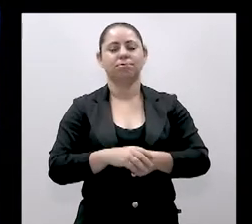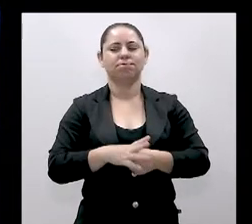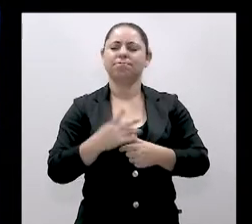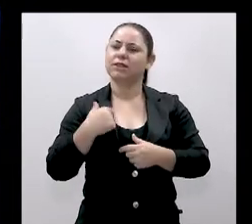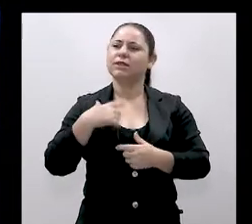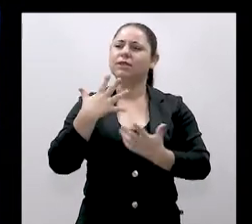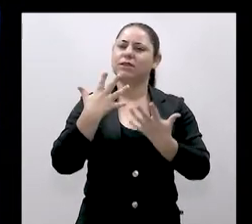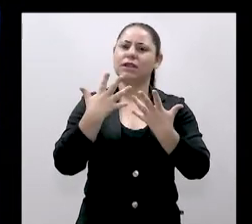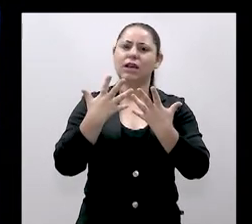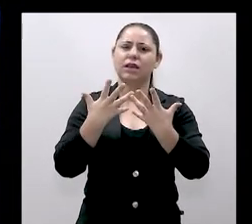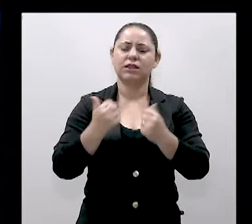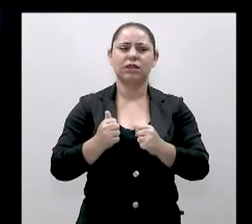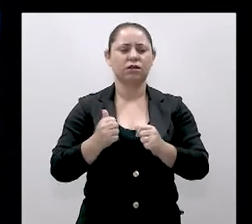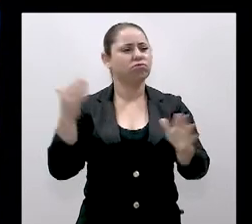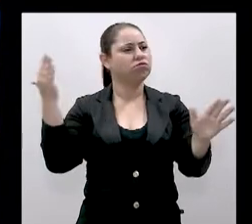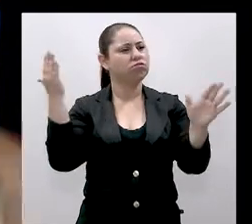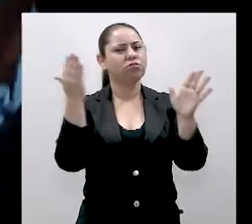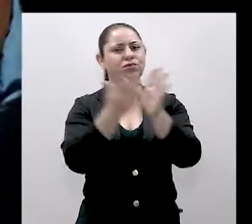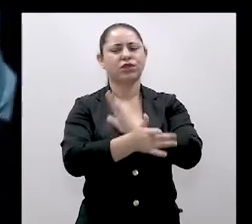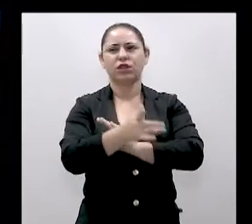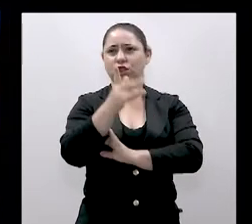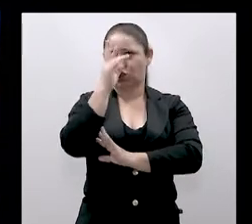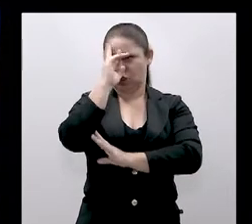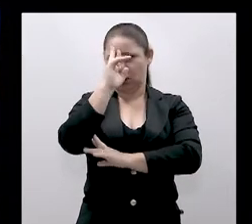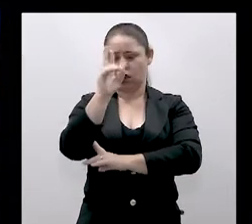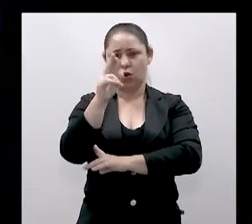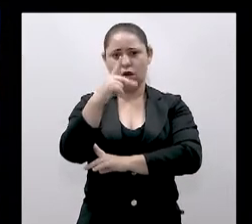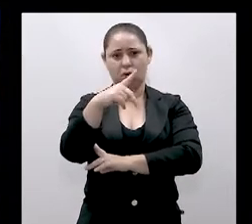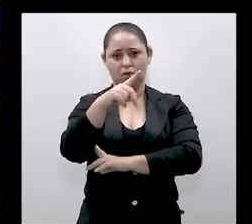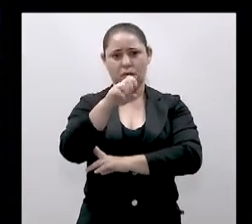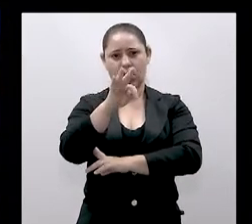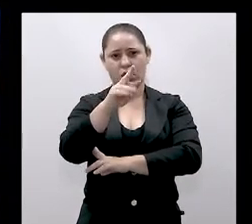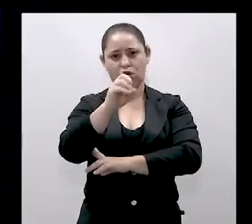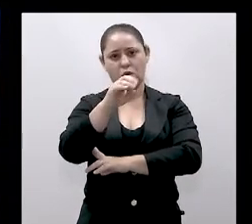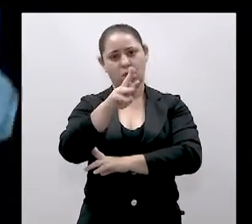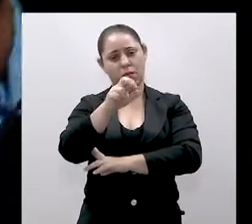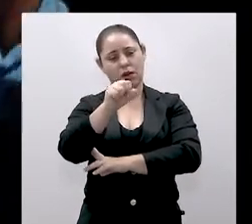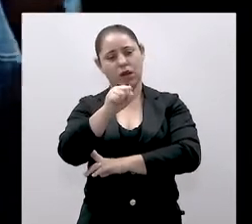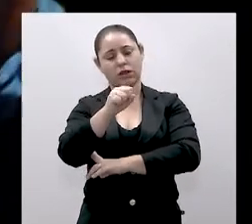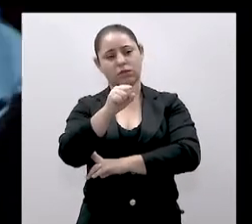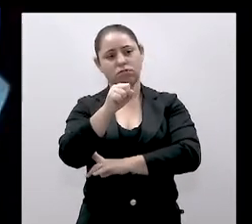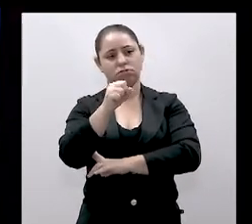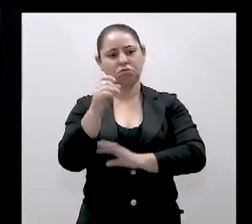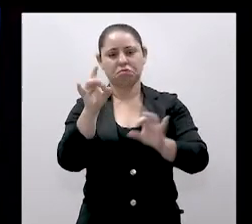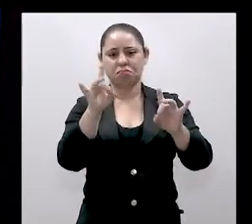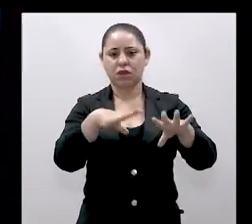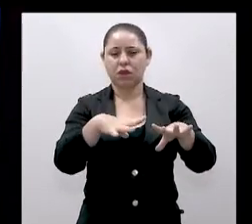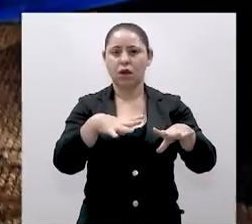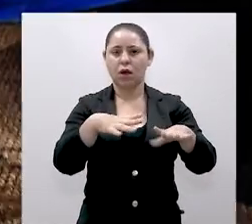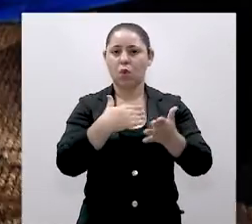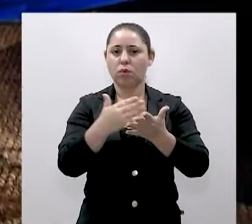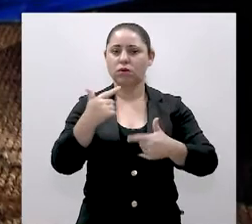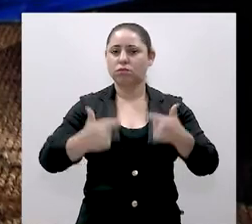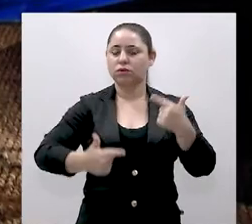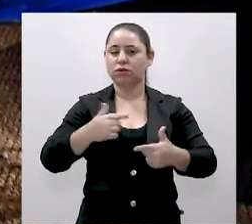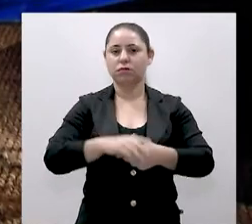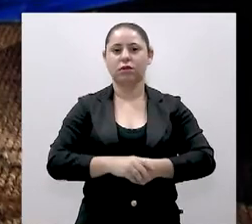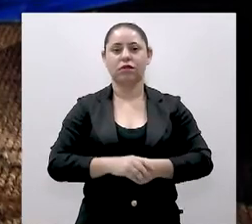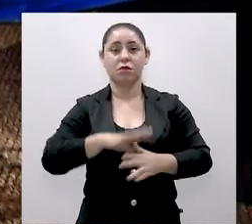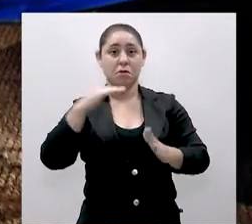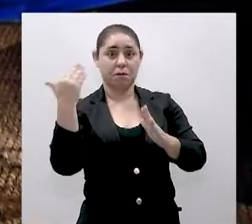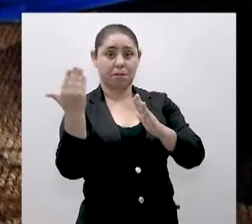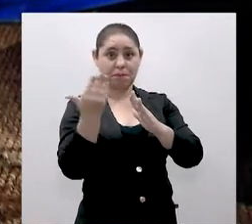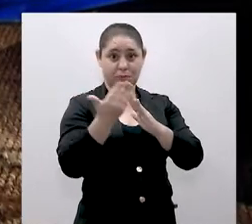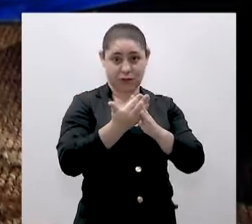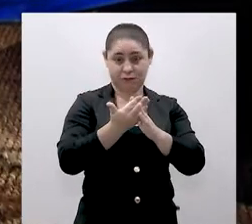lá e tal aí me convenceu e eu sair era diretor da pedra vai sair para seguir a carreira política se eu vou